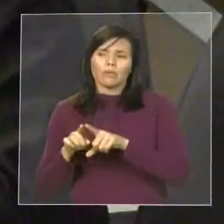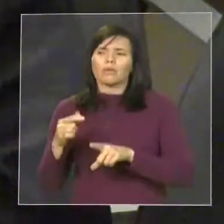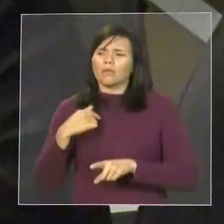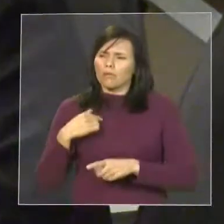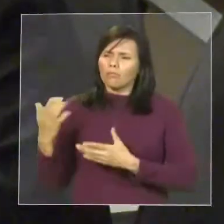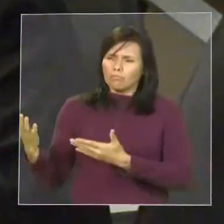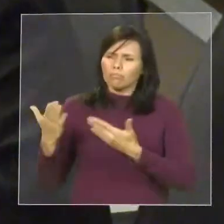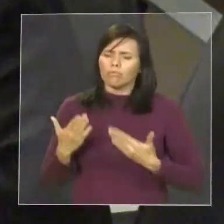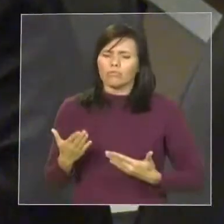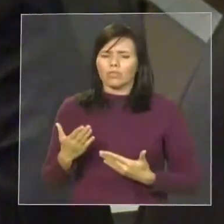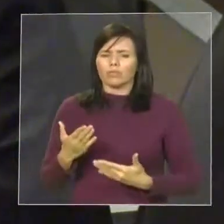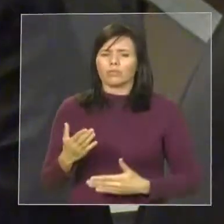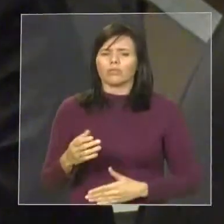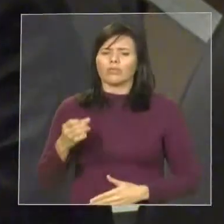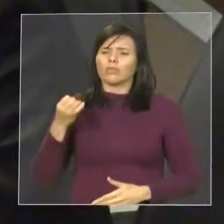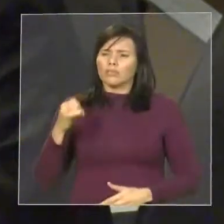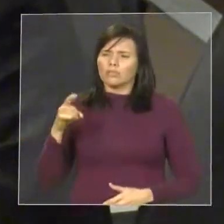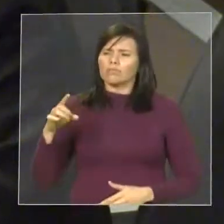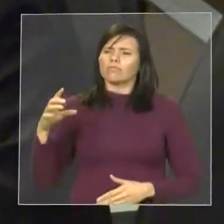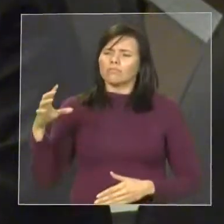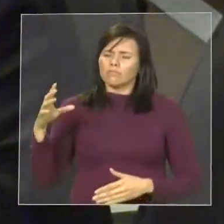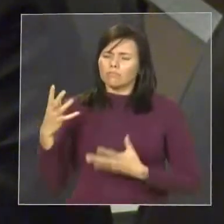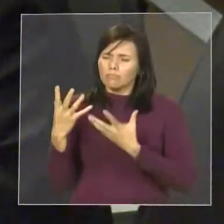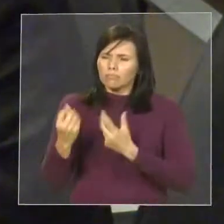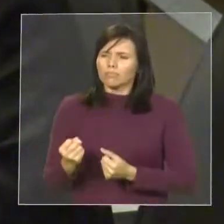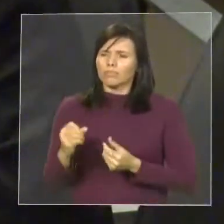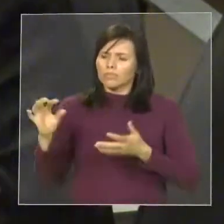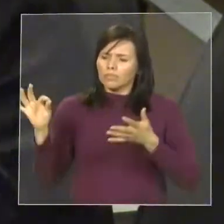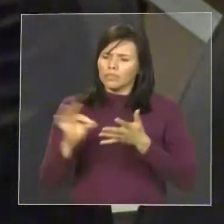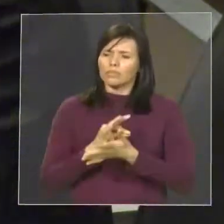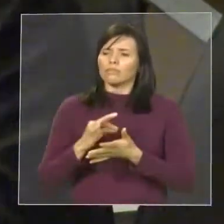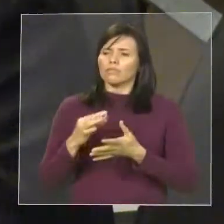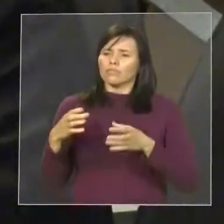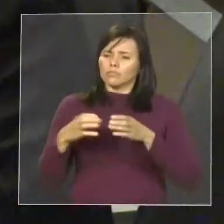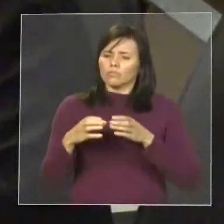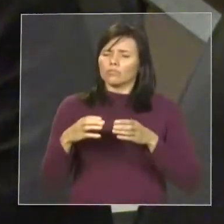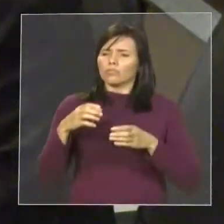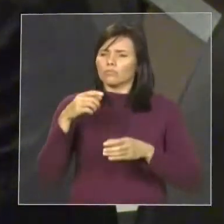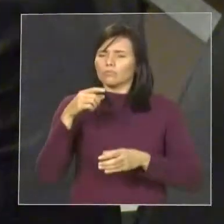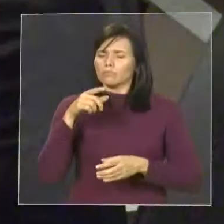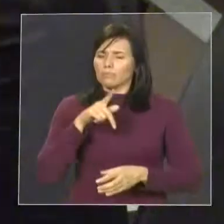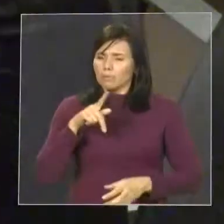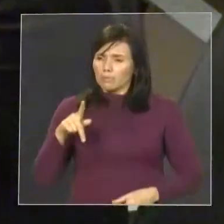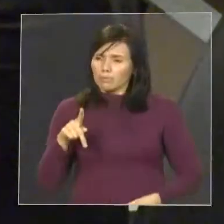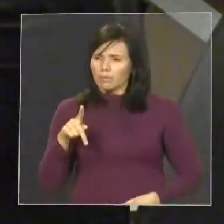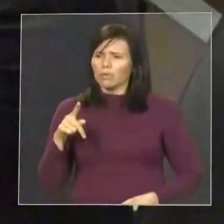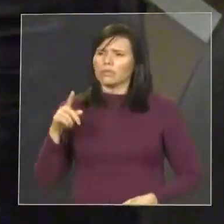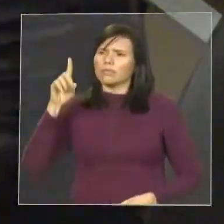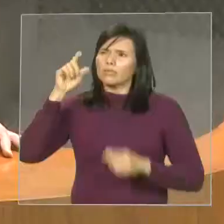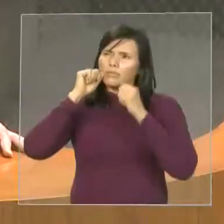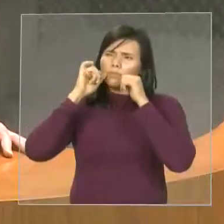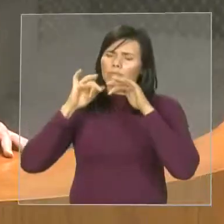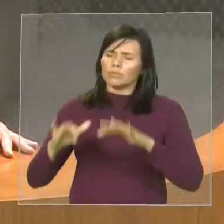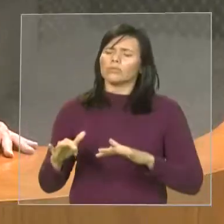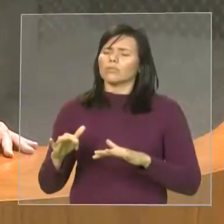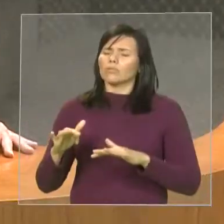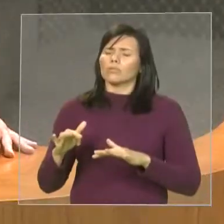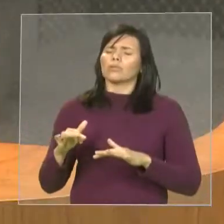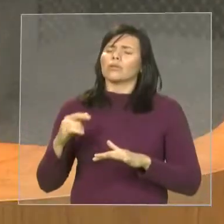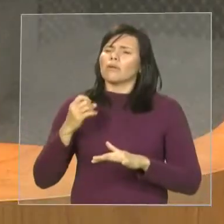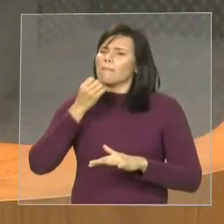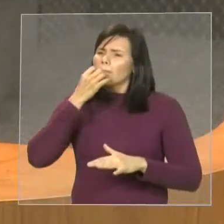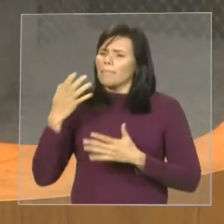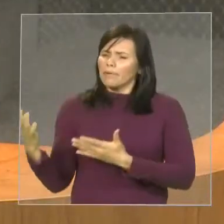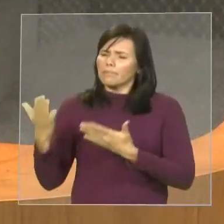seja com muito êxito na sua nova trajetória política. Que Deus o abençoe. Deputado Hélio, eu agradeço a Vossa Excelência e